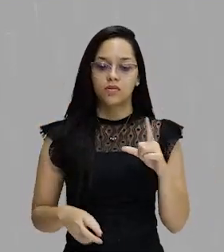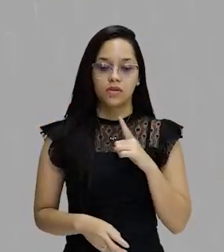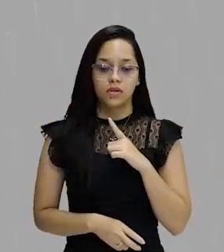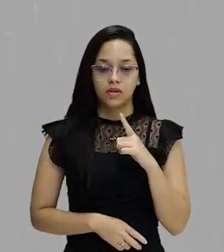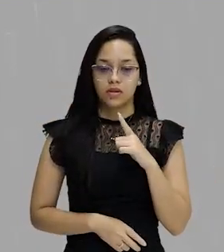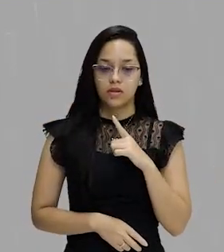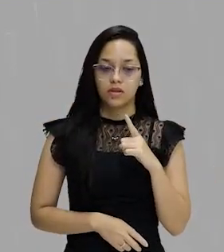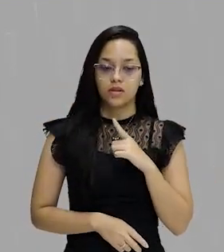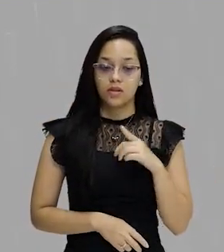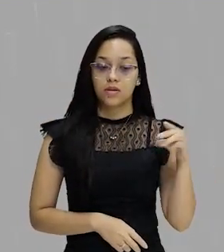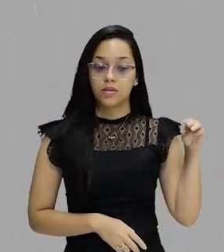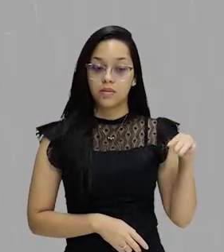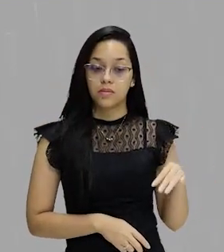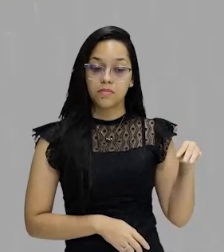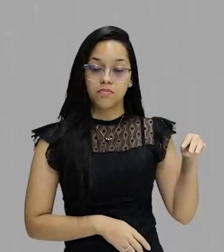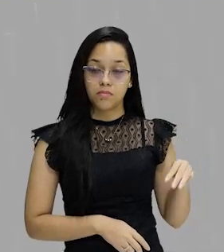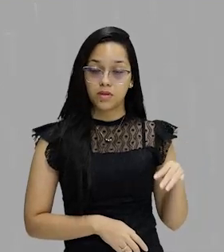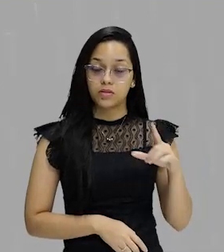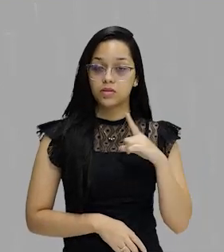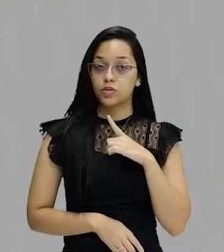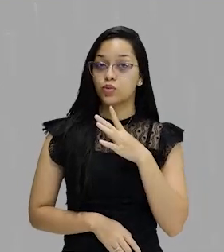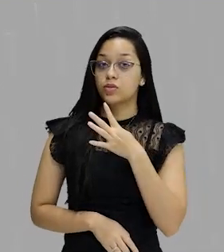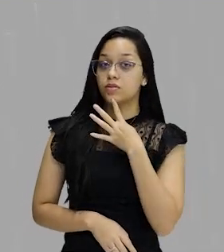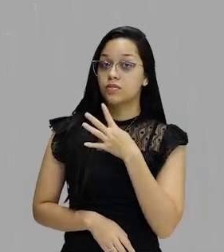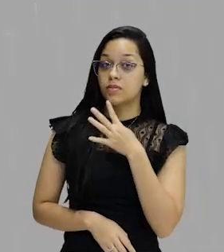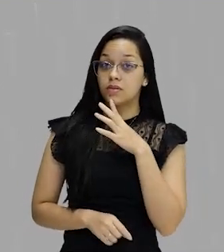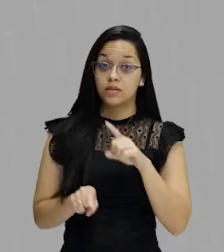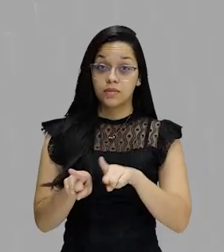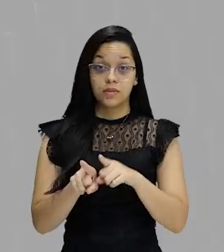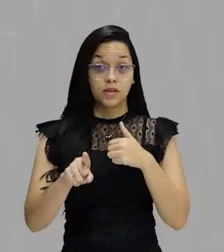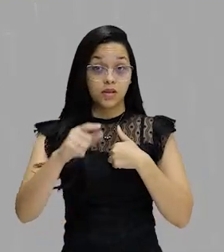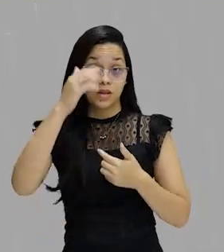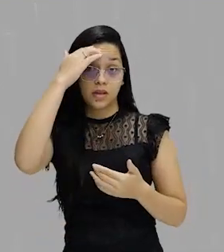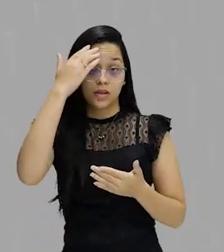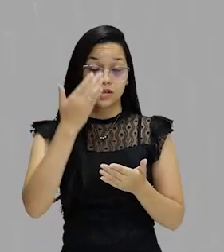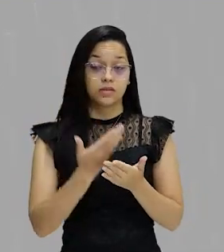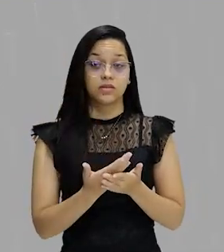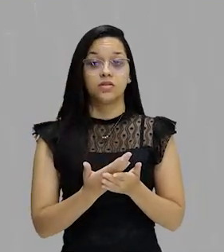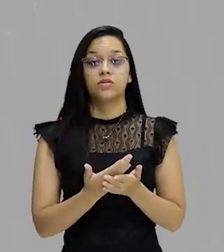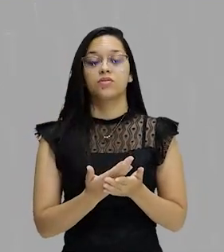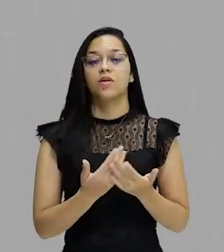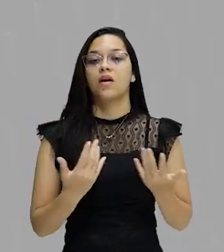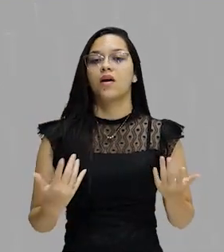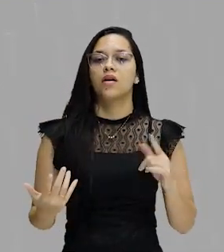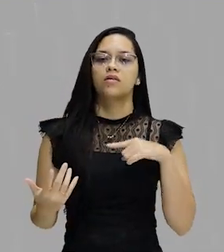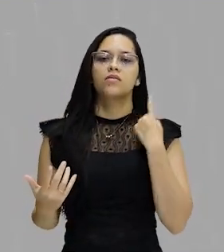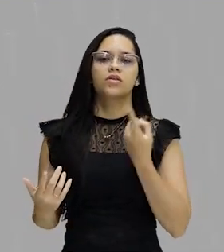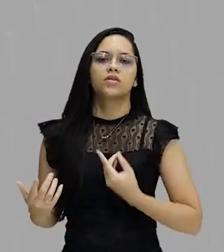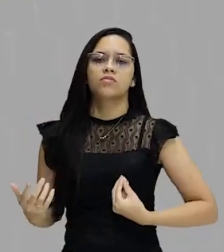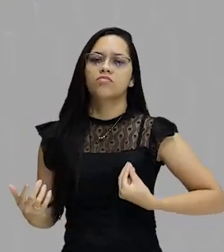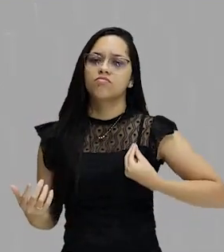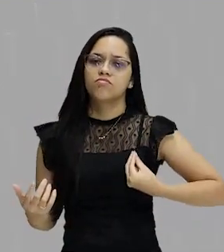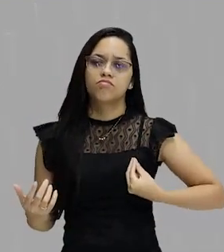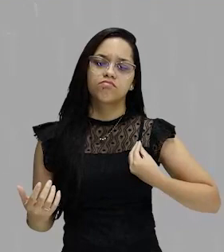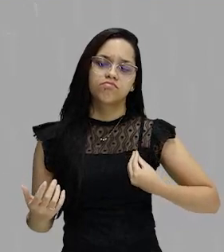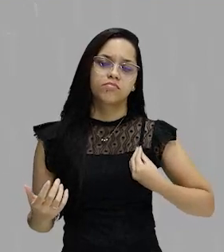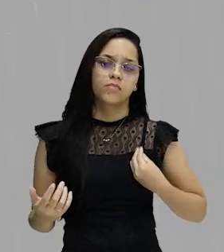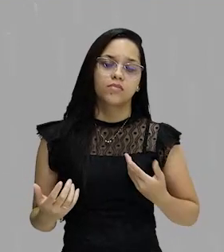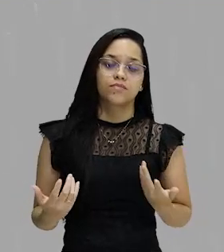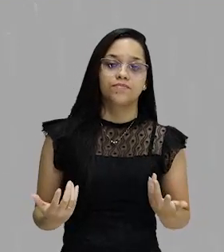um objeto de conhecimento. Eu acredito que, para os tempos que estamos vivendo,